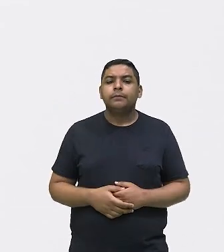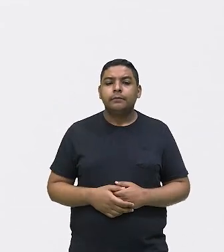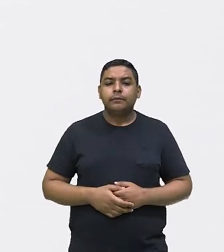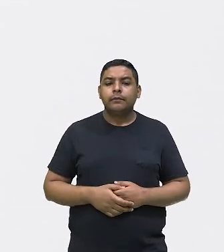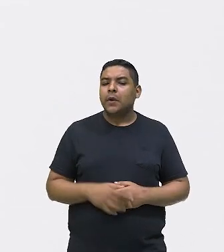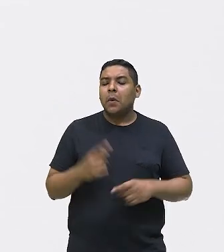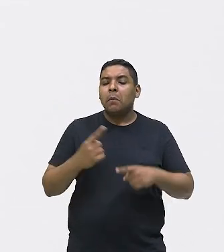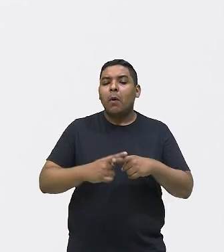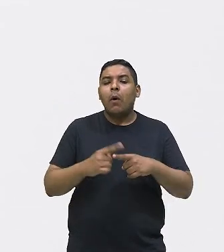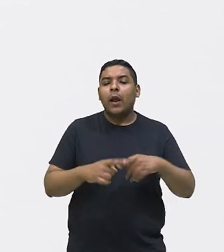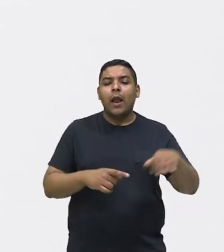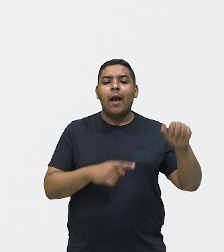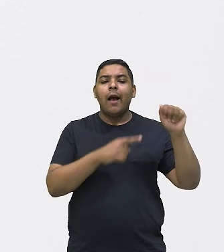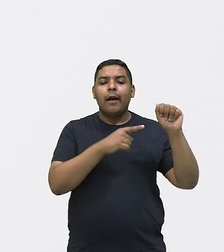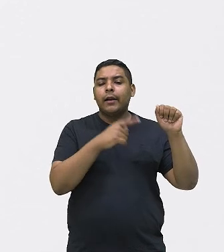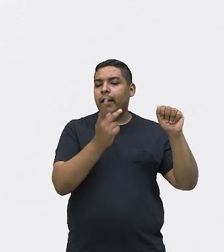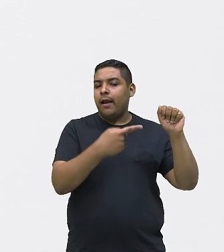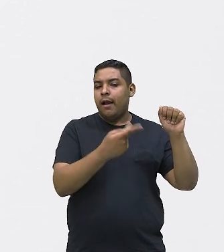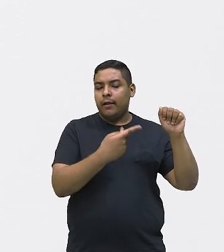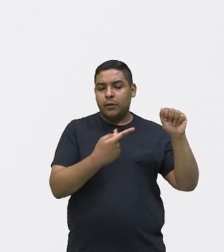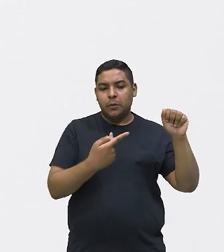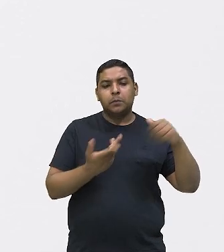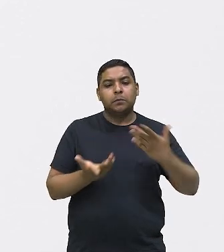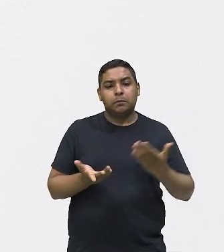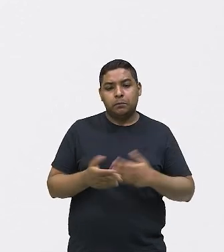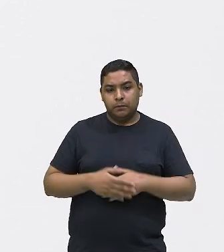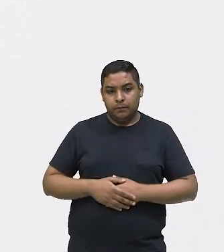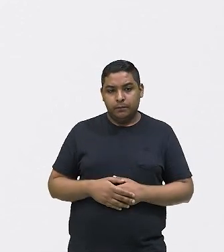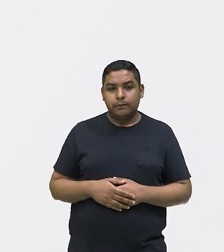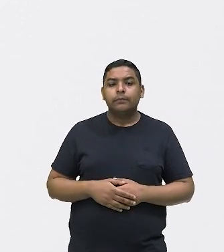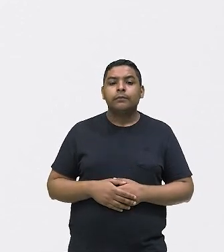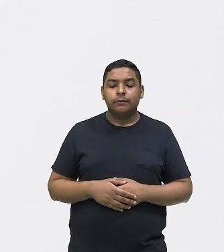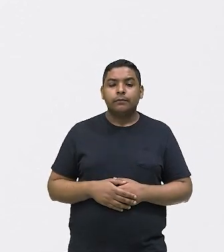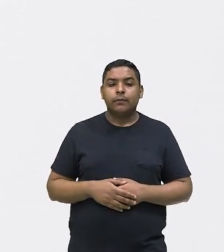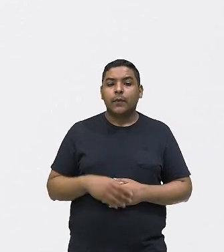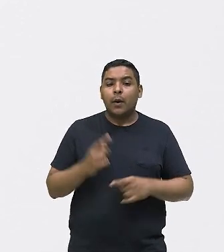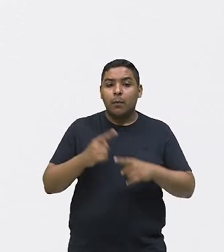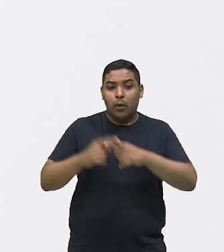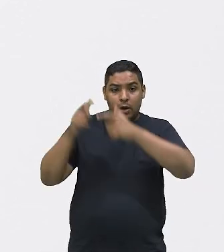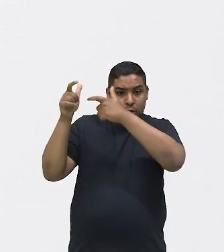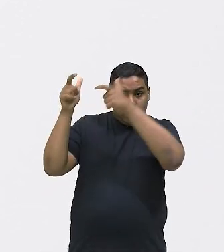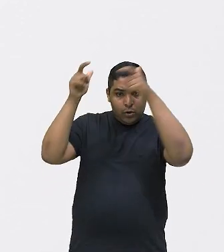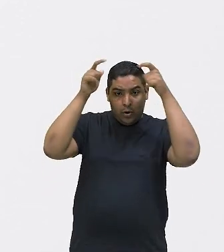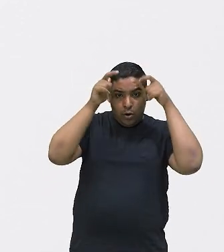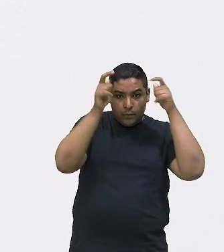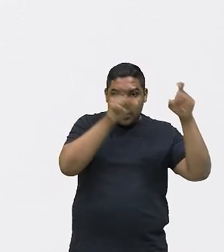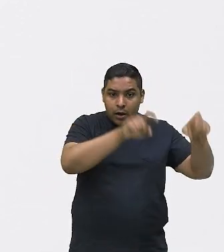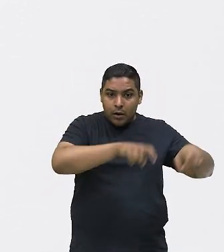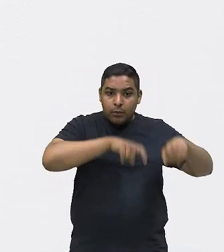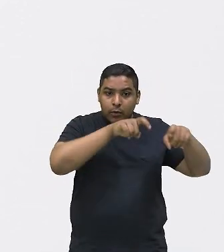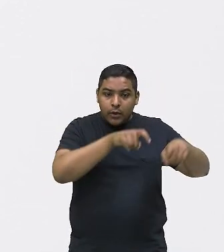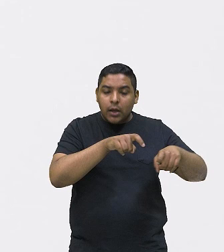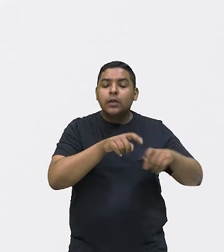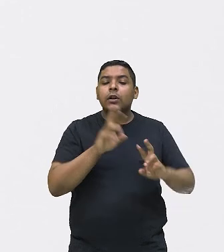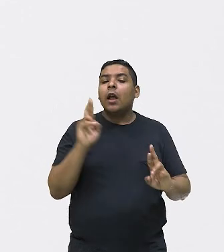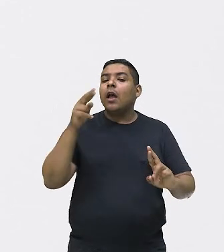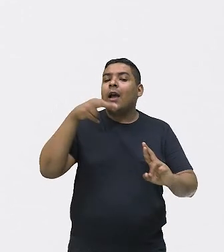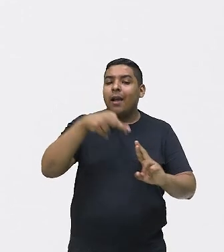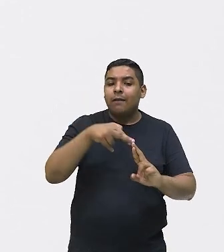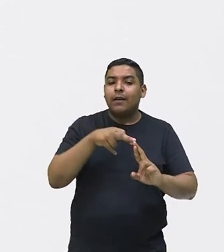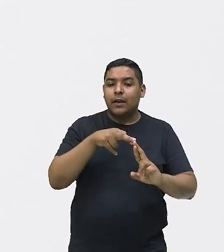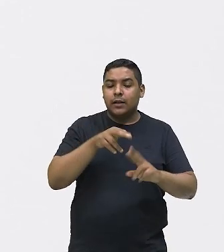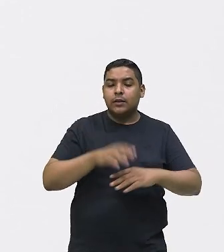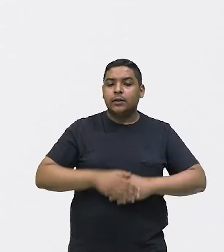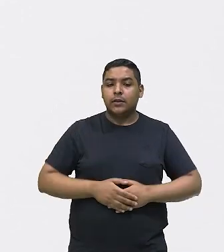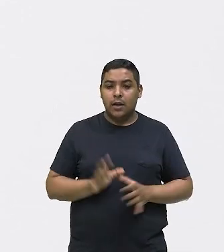letra A não está correta, professor? Porque nobres e camponeses é uma referência à classe